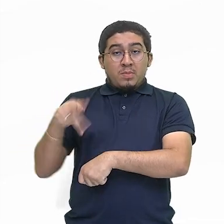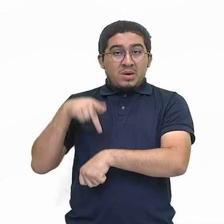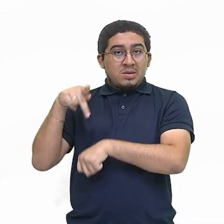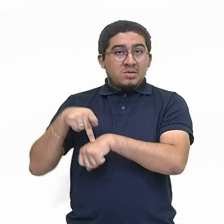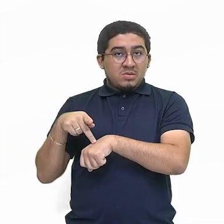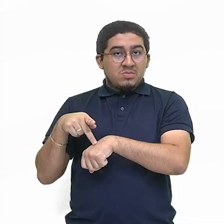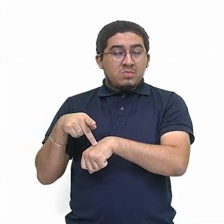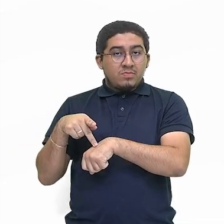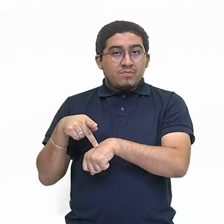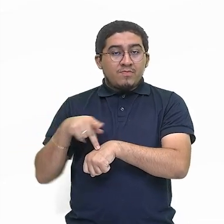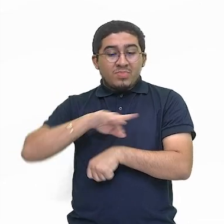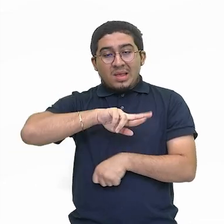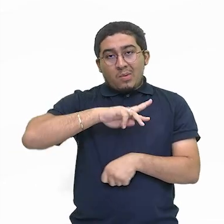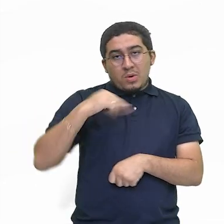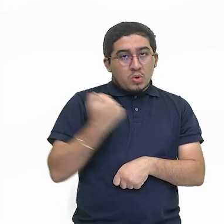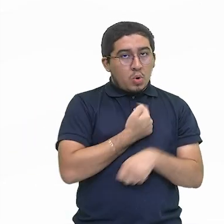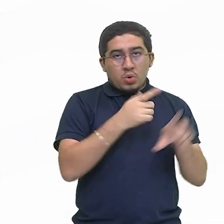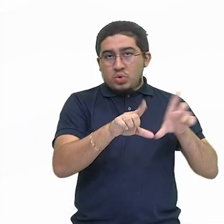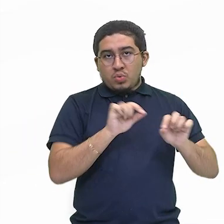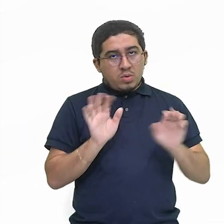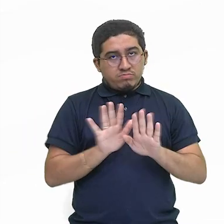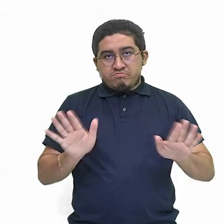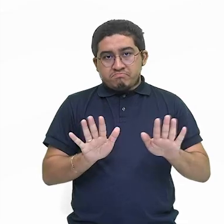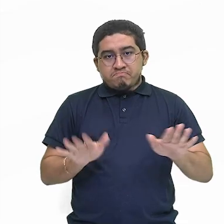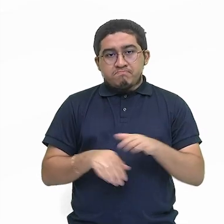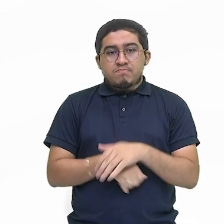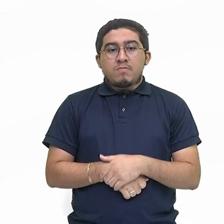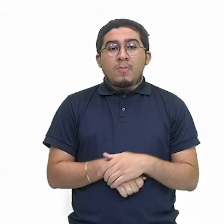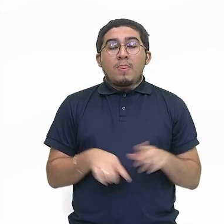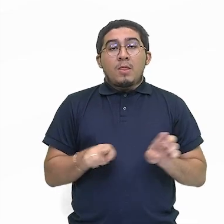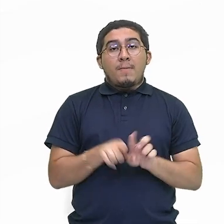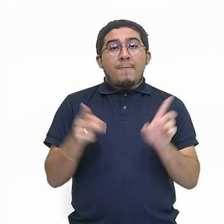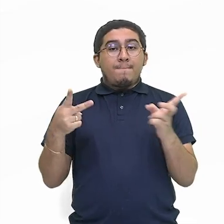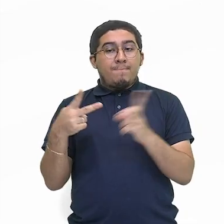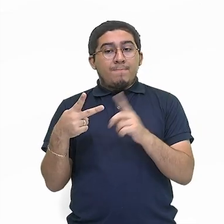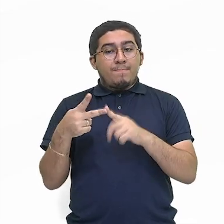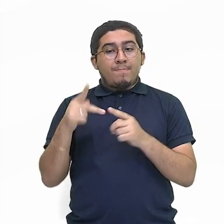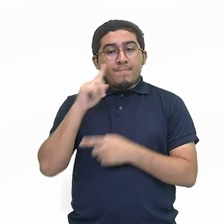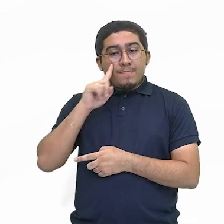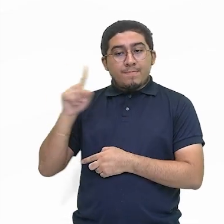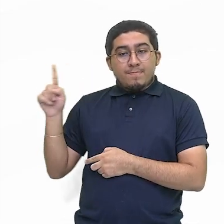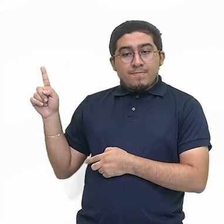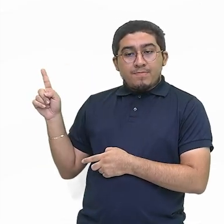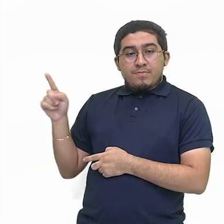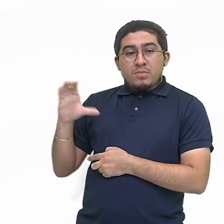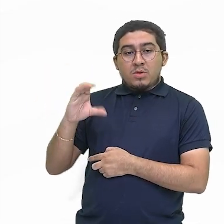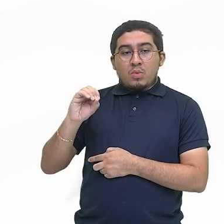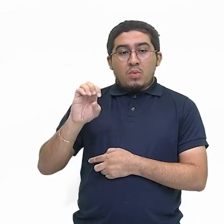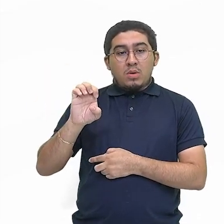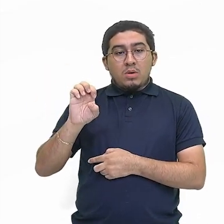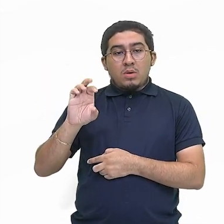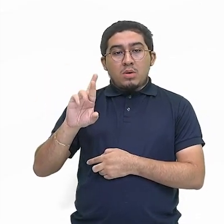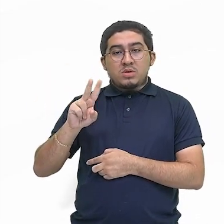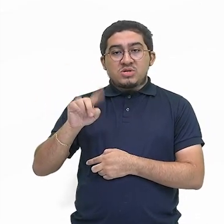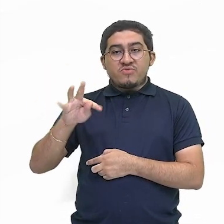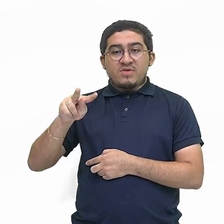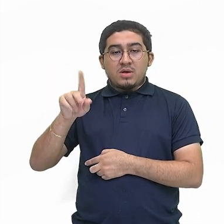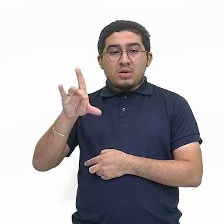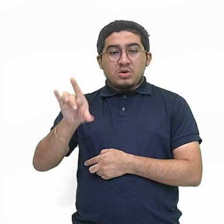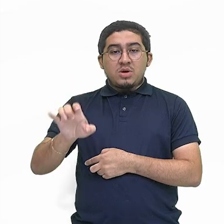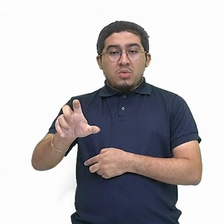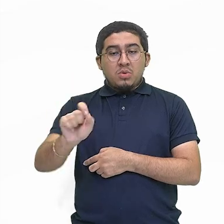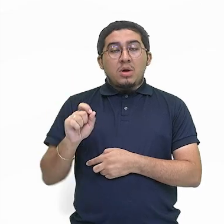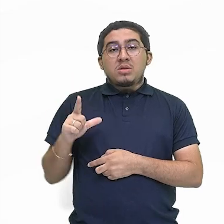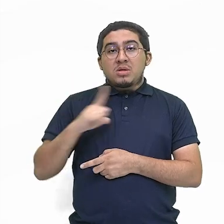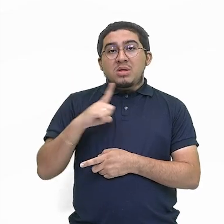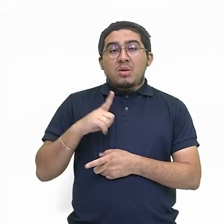ela é exterior ao indivíduo. A coercitividade. Ela exerce uma força coercitiva sobre as pessoas para